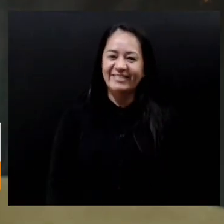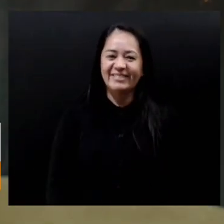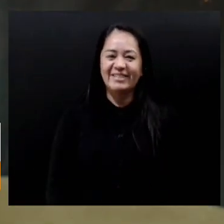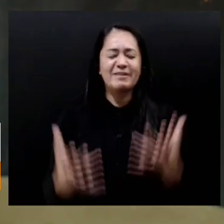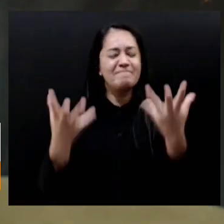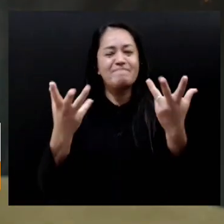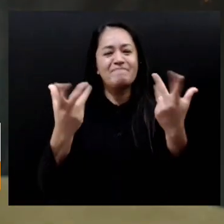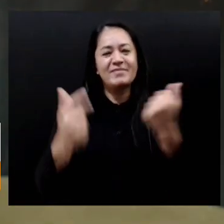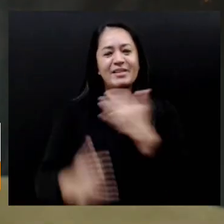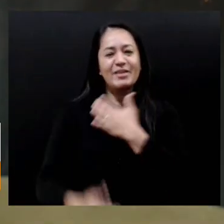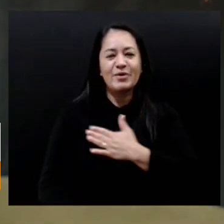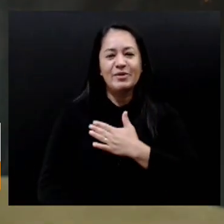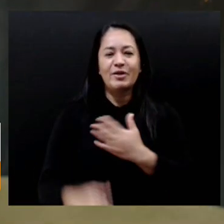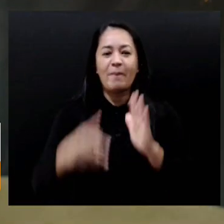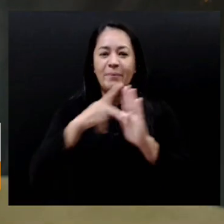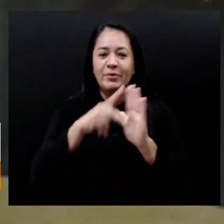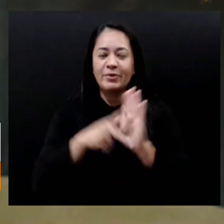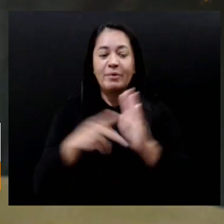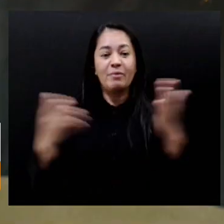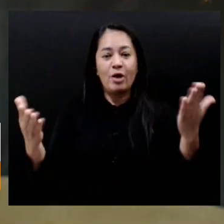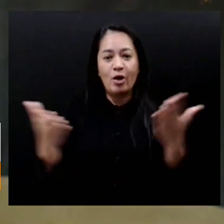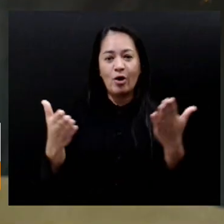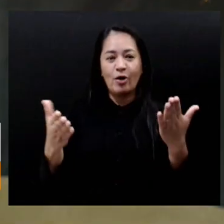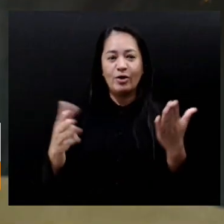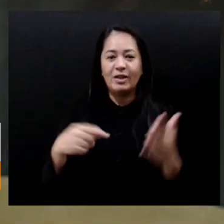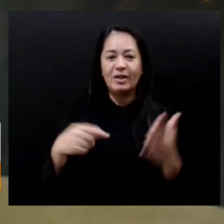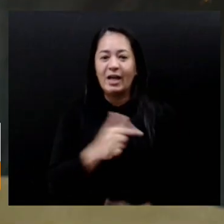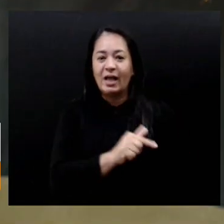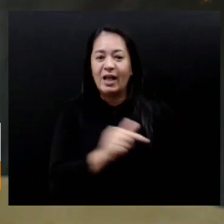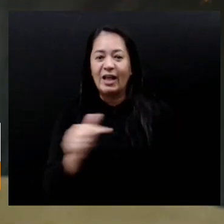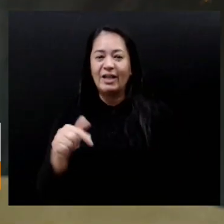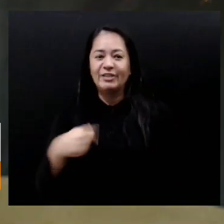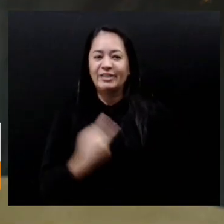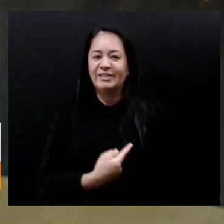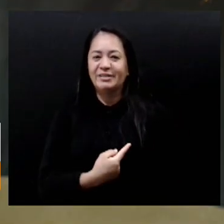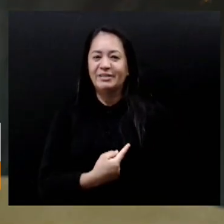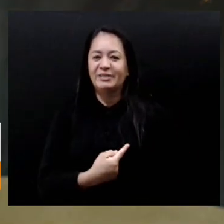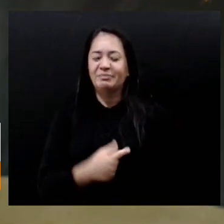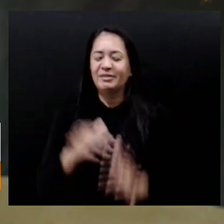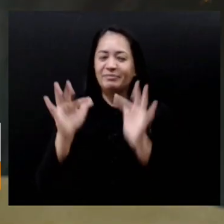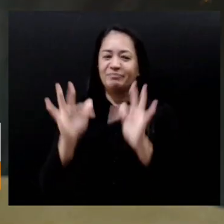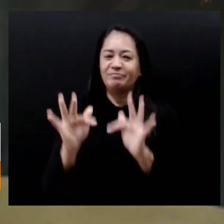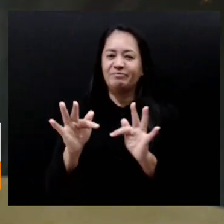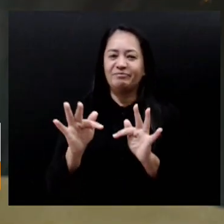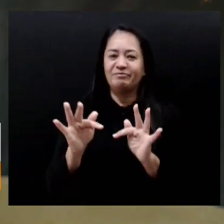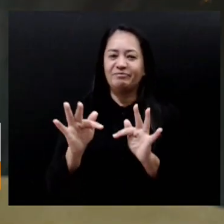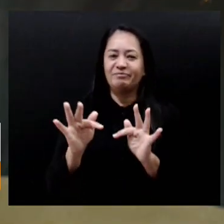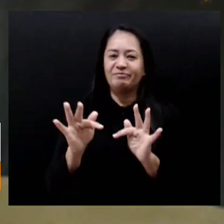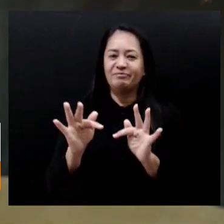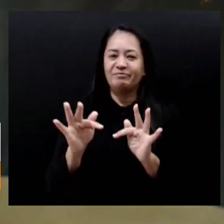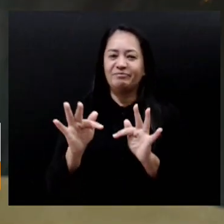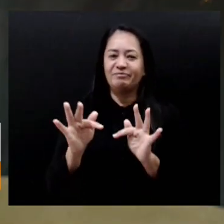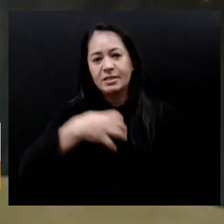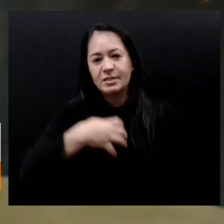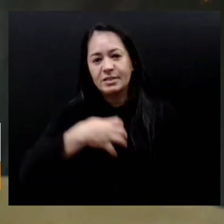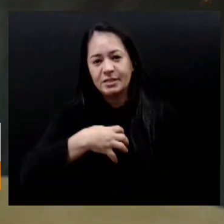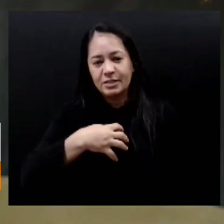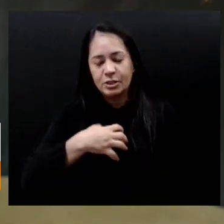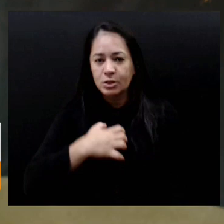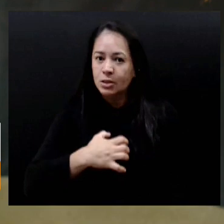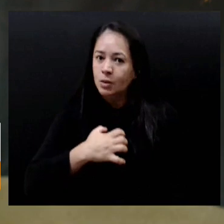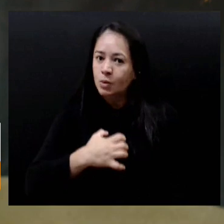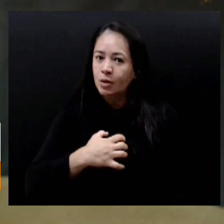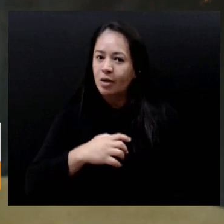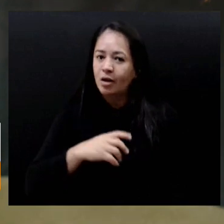gente fecha a nossa semana com chave de ouro, lembrando que sentir raiva é humano, o que a gente faz com ela é que